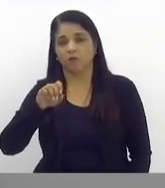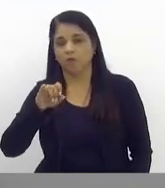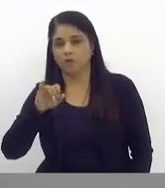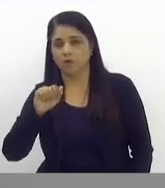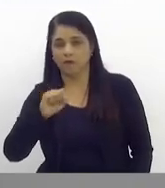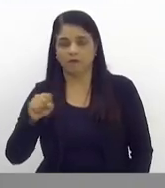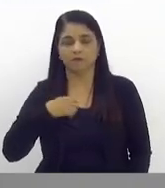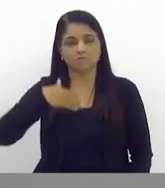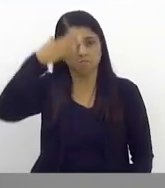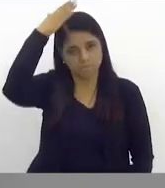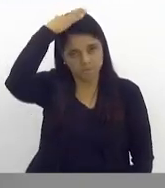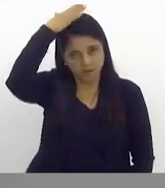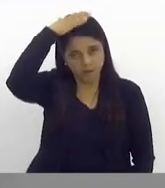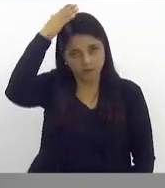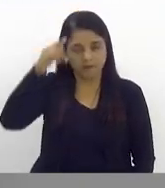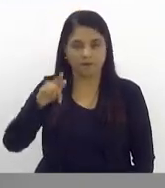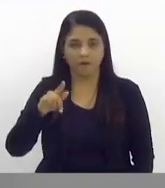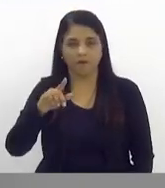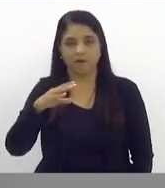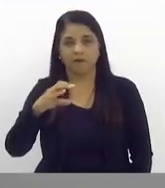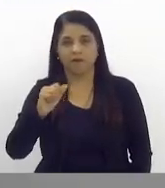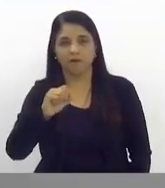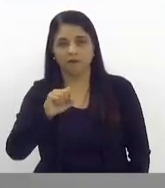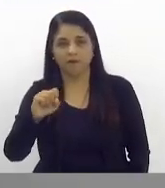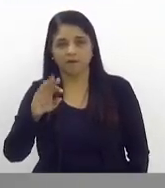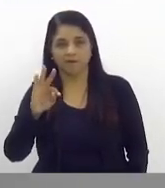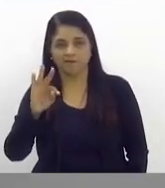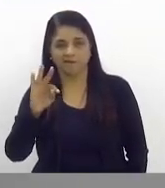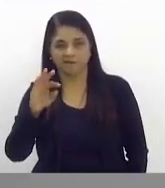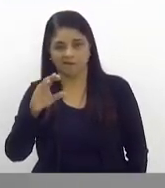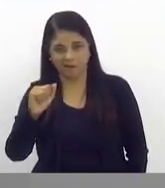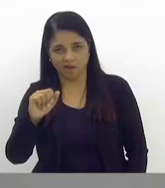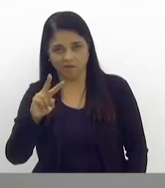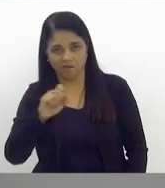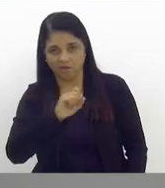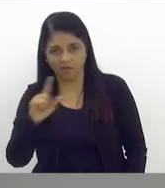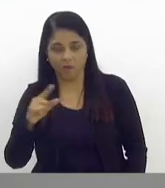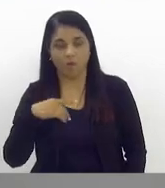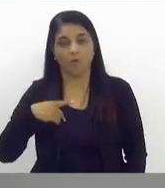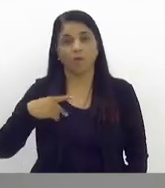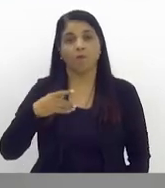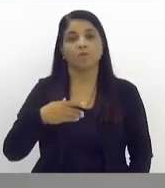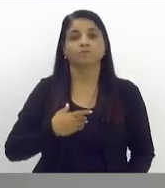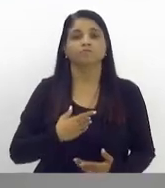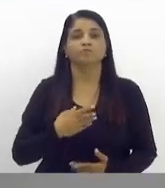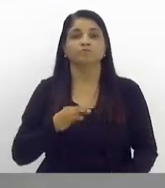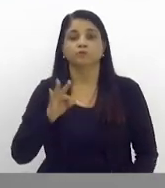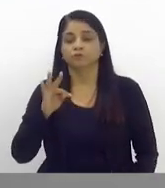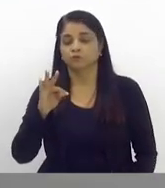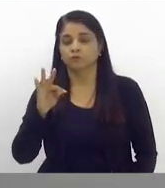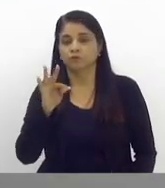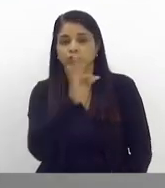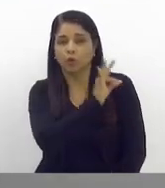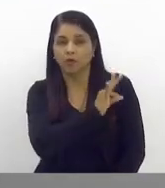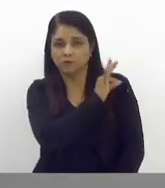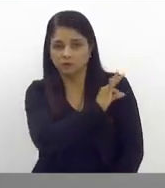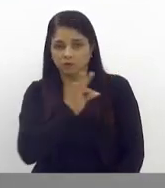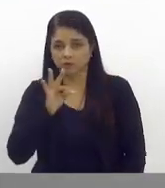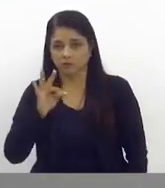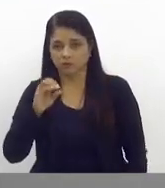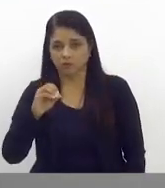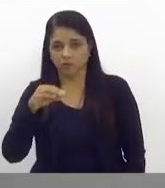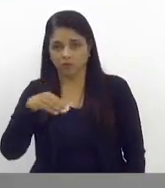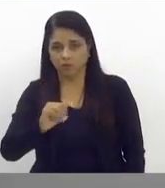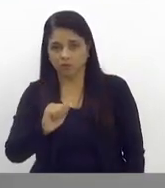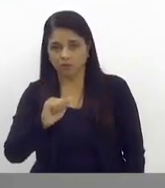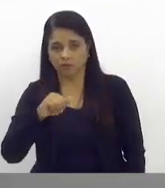Paraná, de Paranaguá também, no Paraná, de Palmas, no Tocantins. Quer dizer, são mais de quatro Tem, se não me engano,